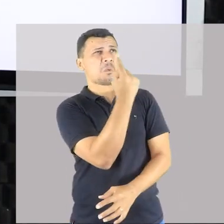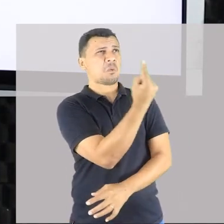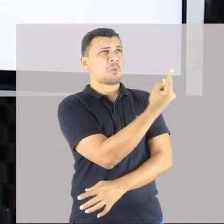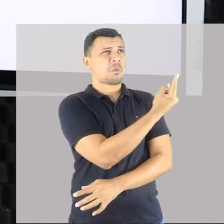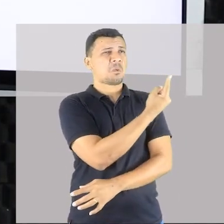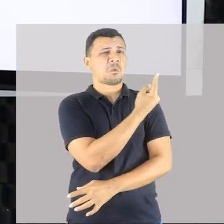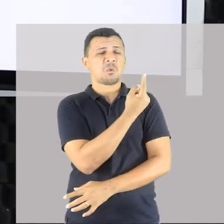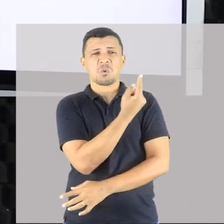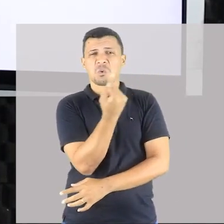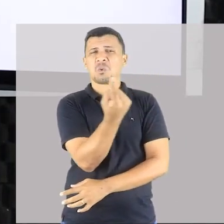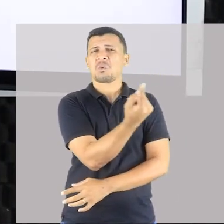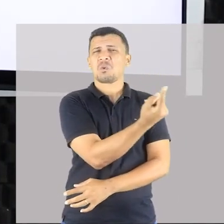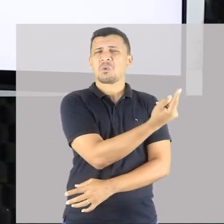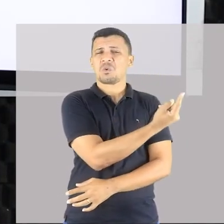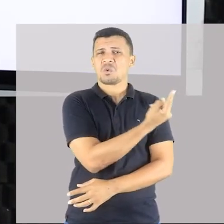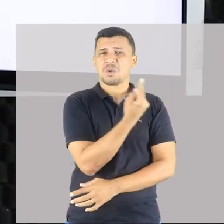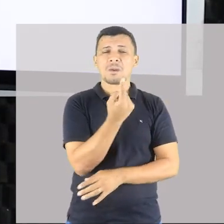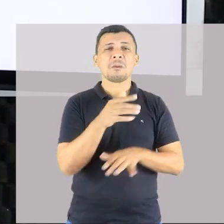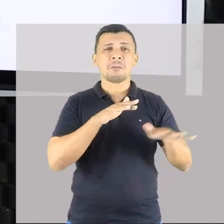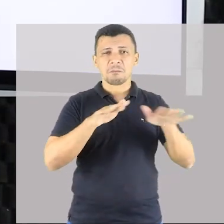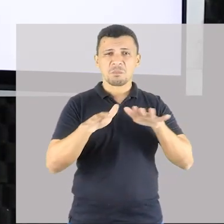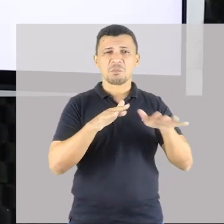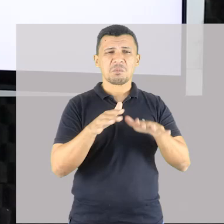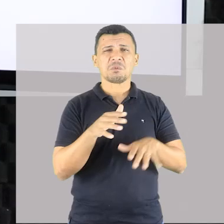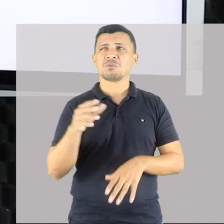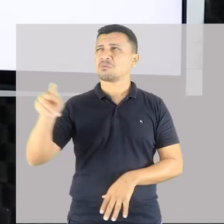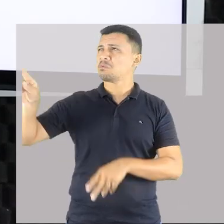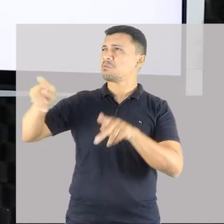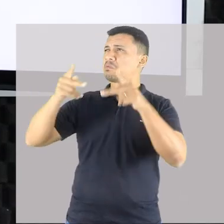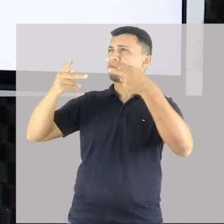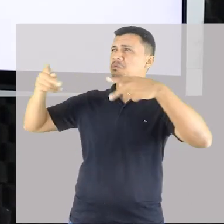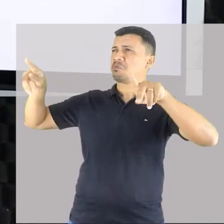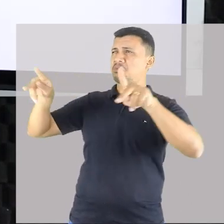Quando o vento vem, move aquelas hélices